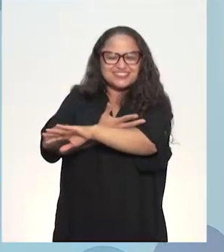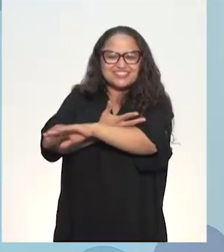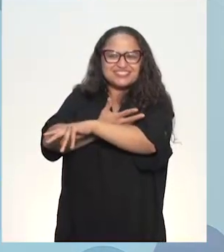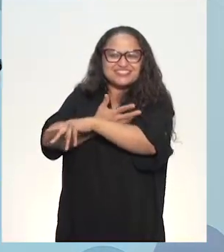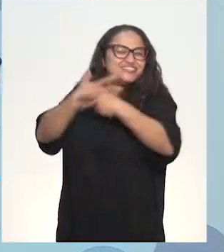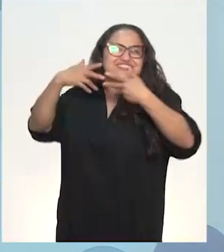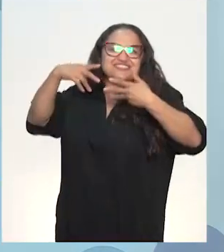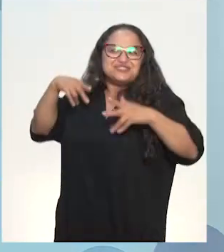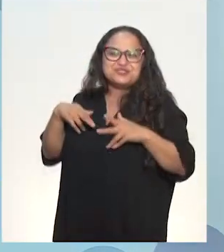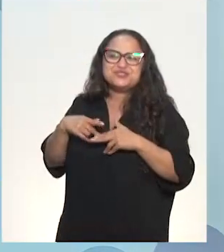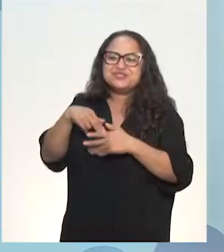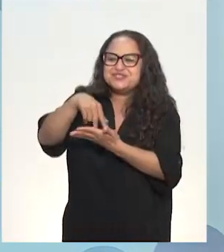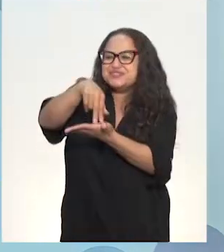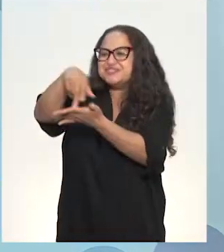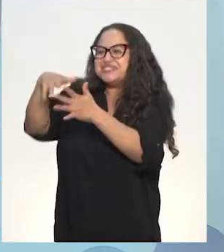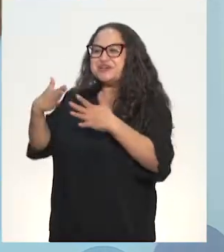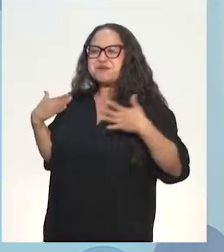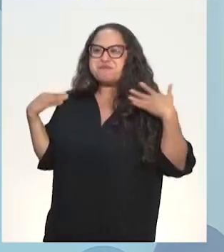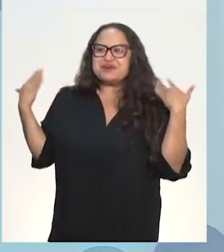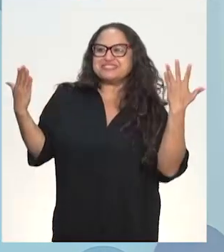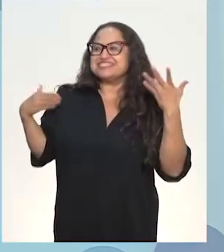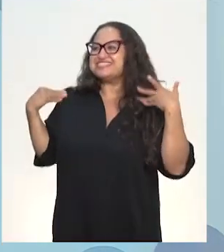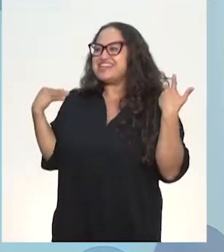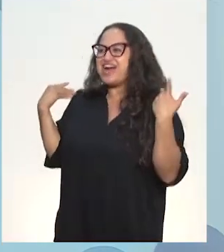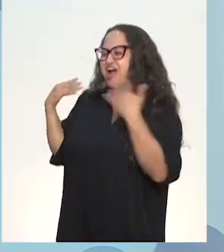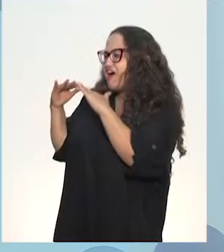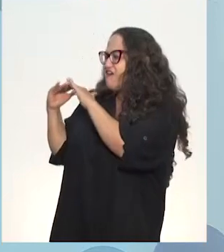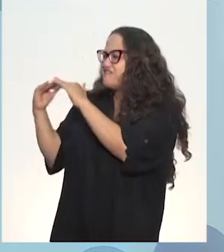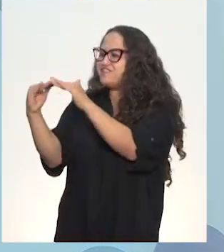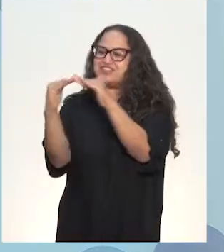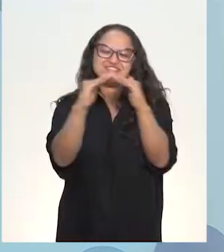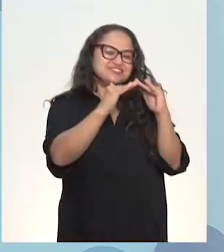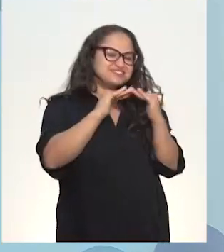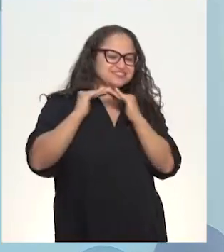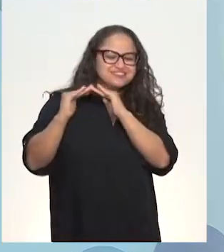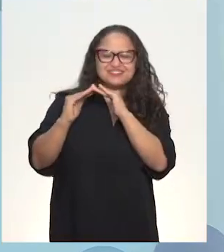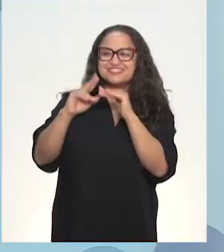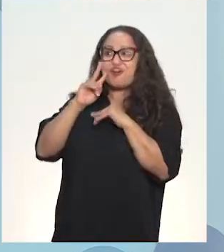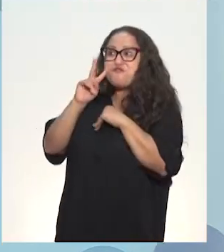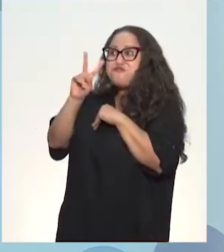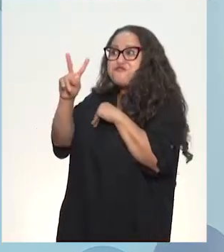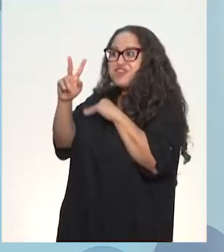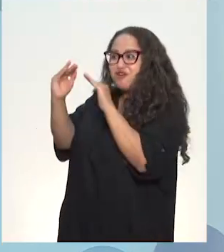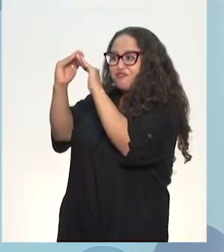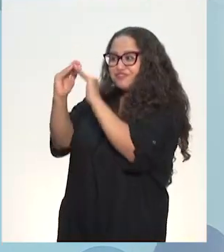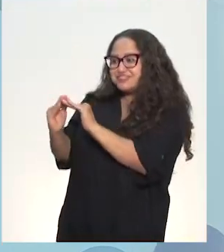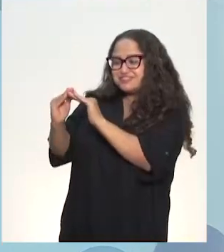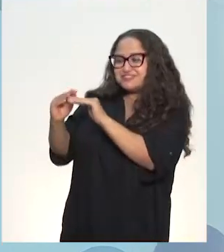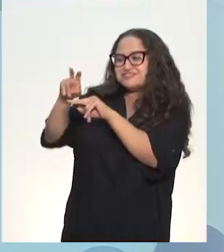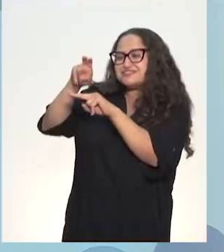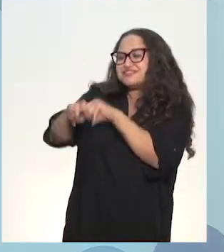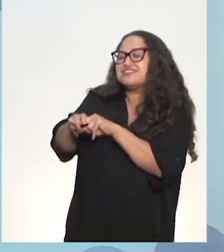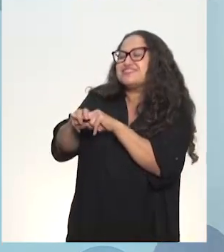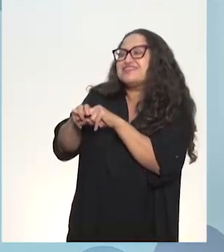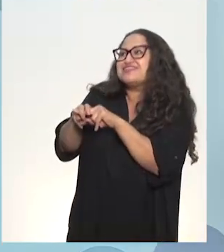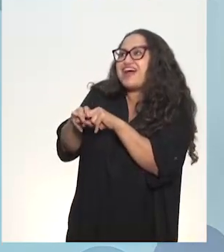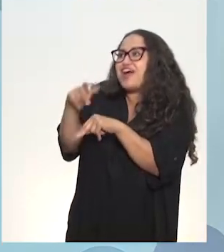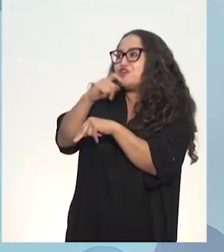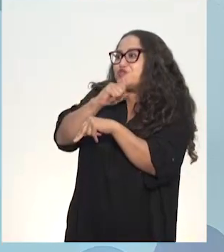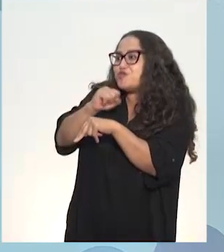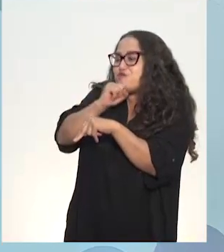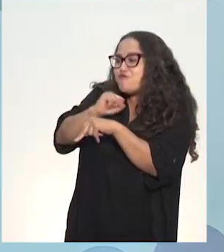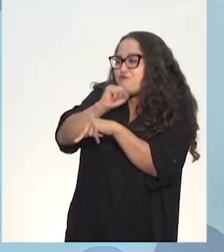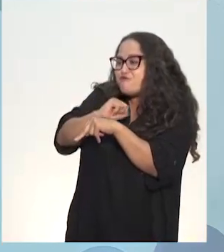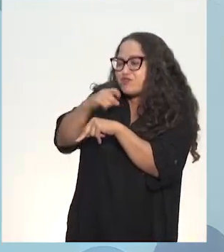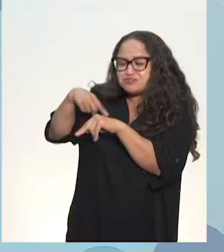fora, e abre a porta, e vê a vizinhança, e olha o tiozinho lá, que sempre está lá na esquina, o outro tiozinho que